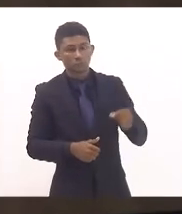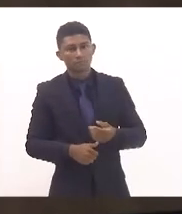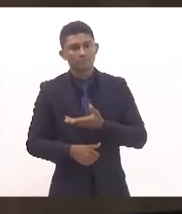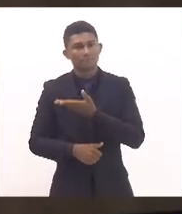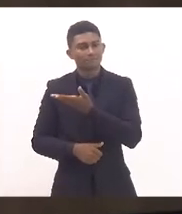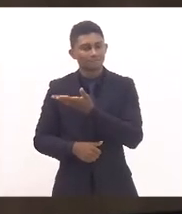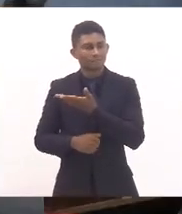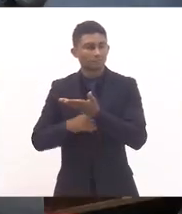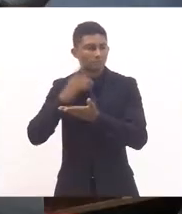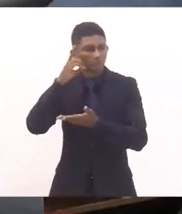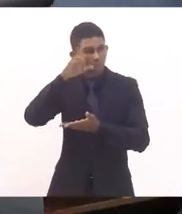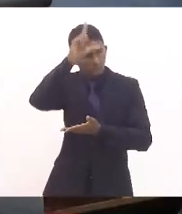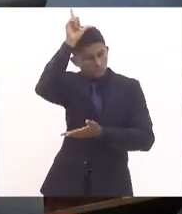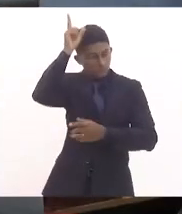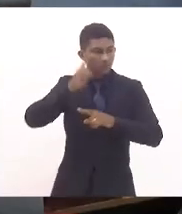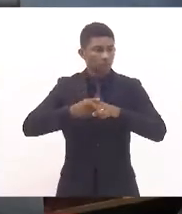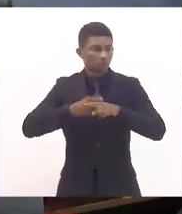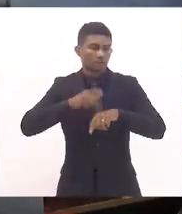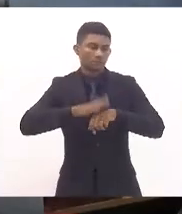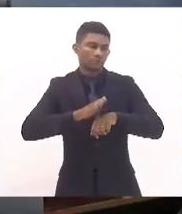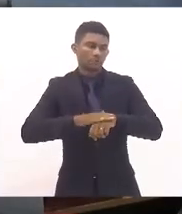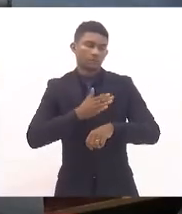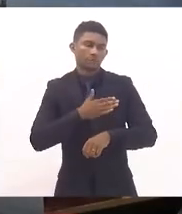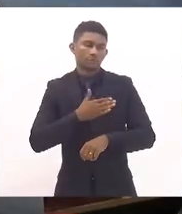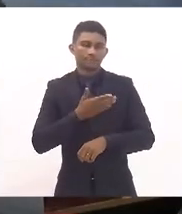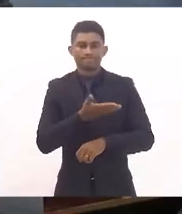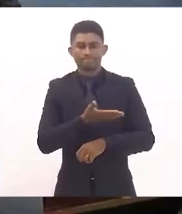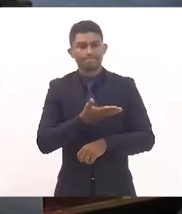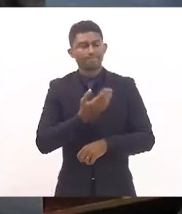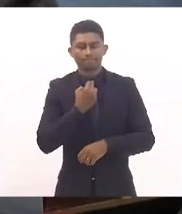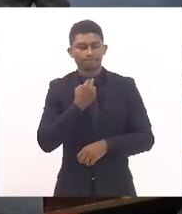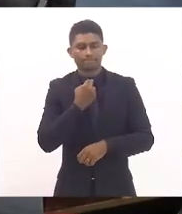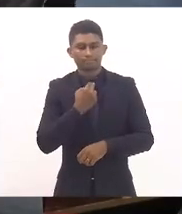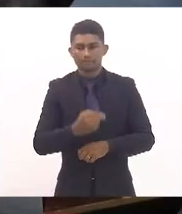senhor presidente. Luiz, deputado Luiz.